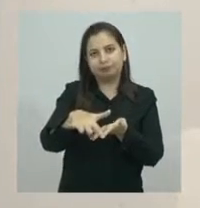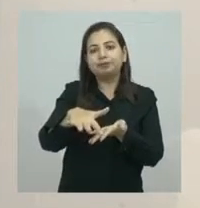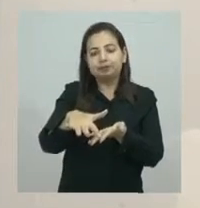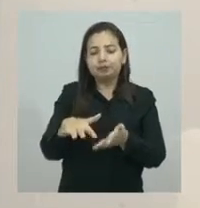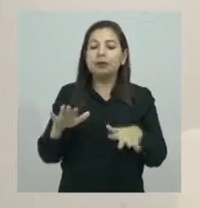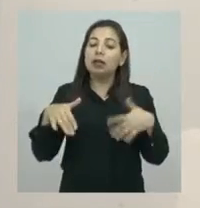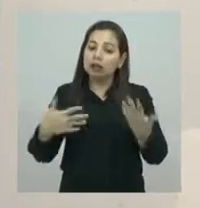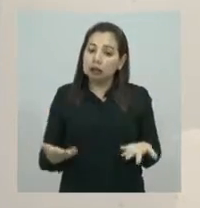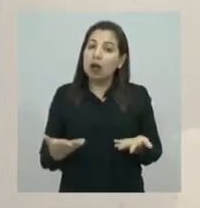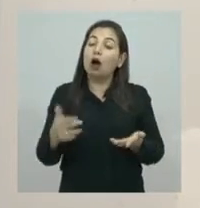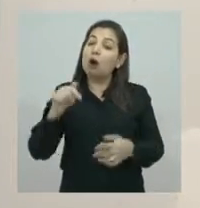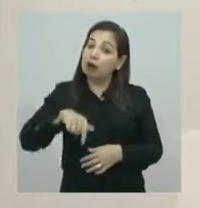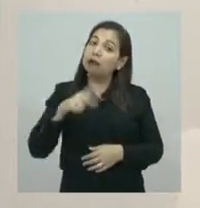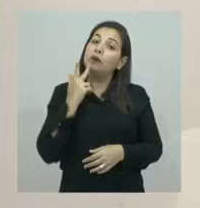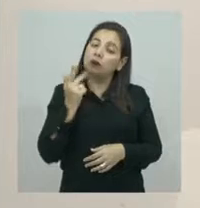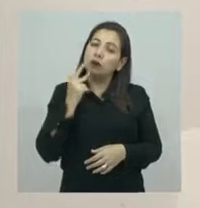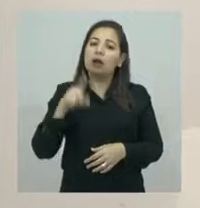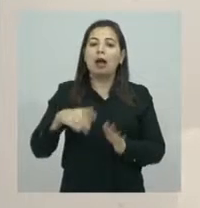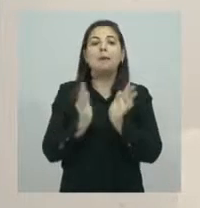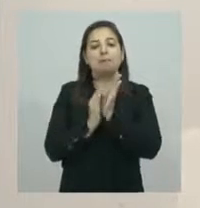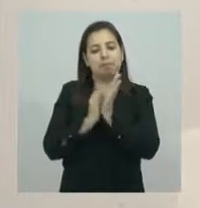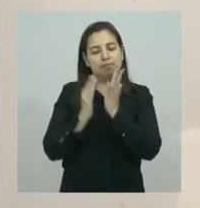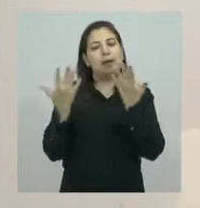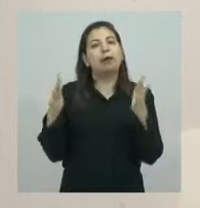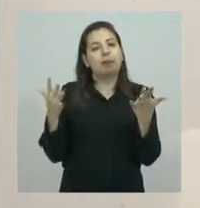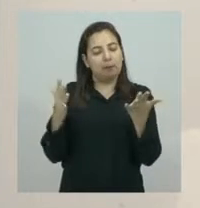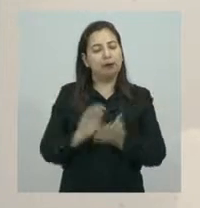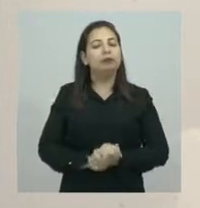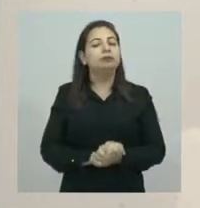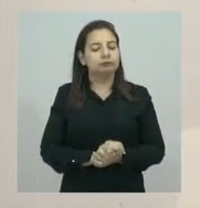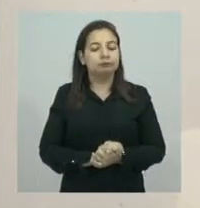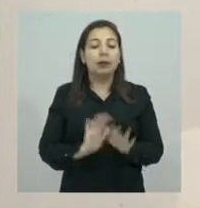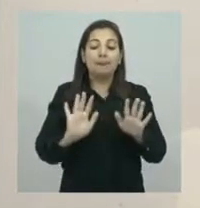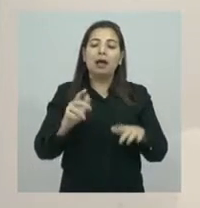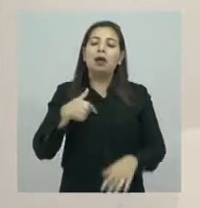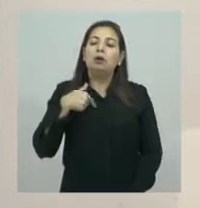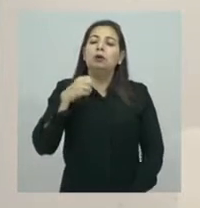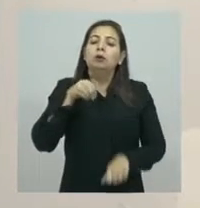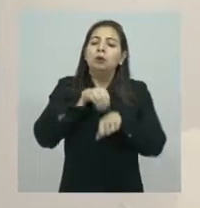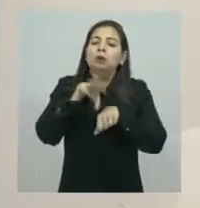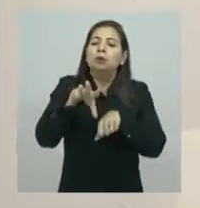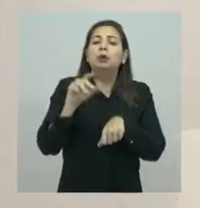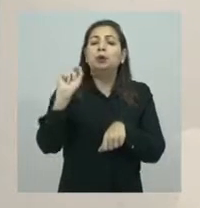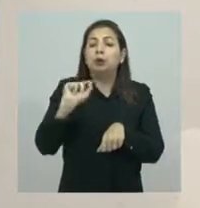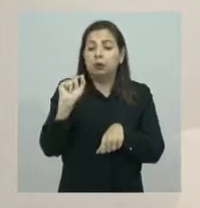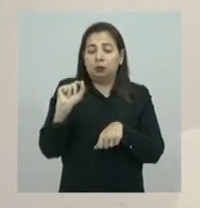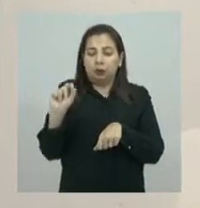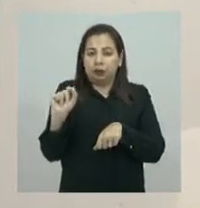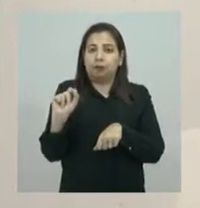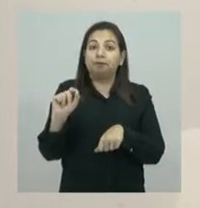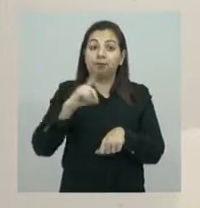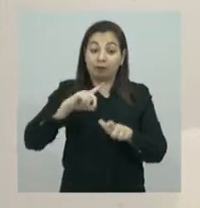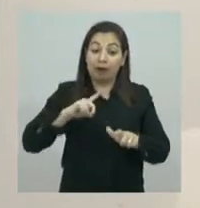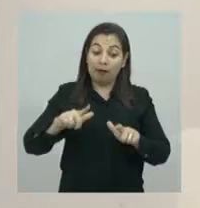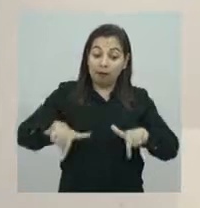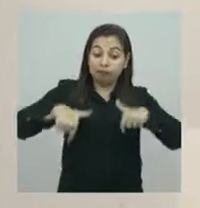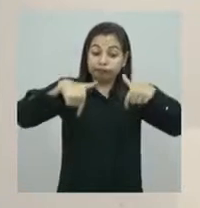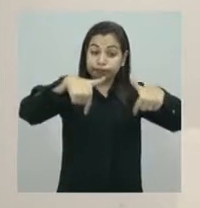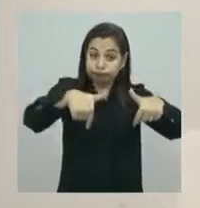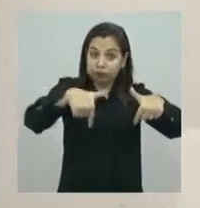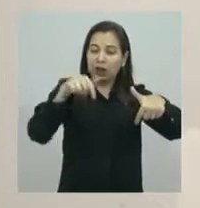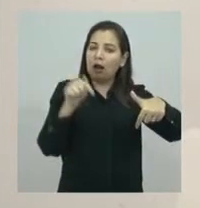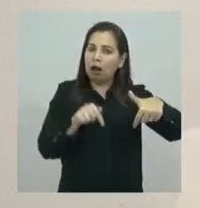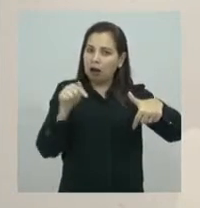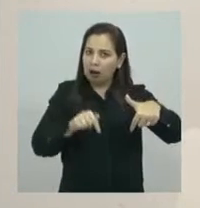está de parabéns. Eu só queria dizer aqui, reforçar aqui o seguinte, para uma ação como essa acontecer, a gente tem que ter